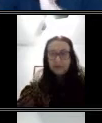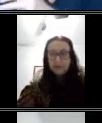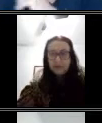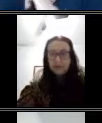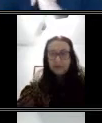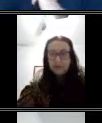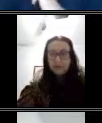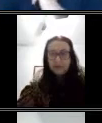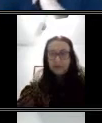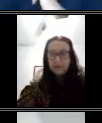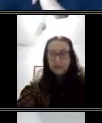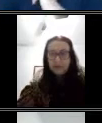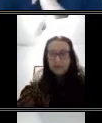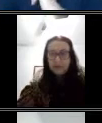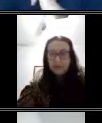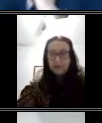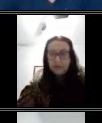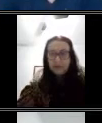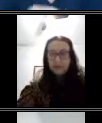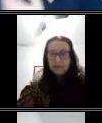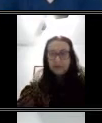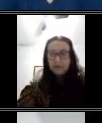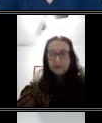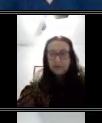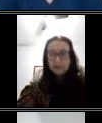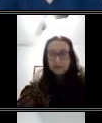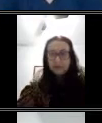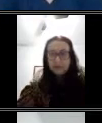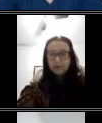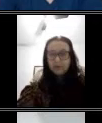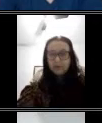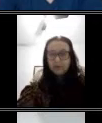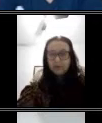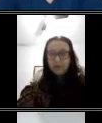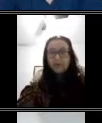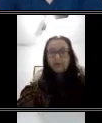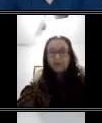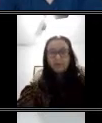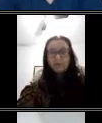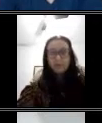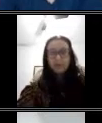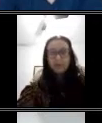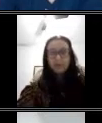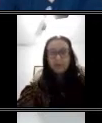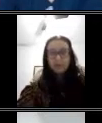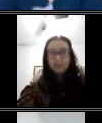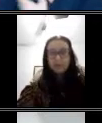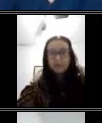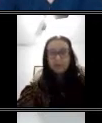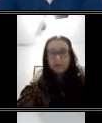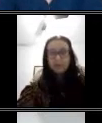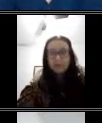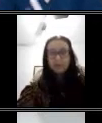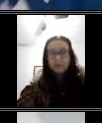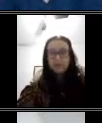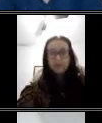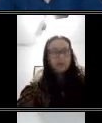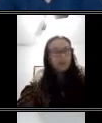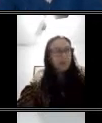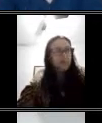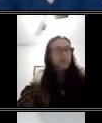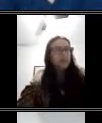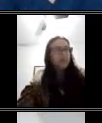aluno. Isso não é TDAH. Essa criança tem alterações comportamentais, ambientais, alguma reação a